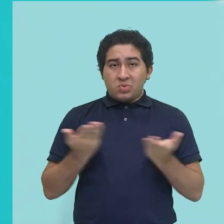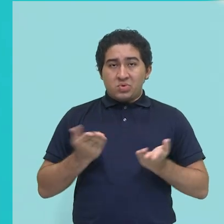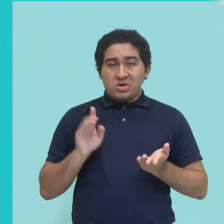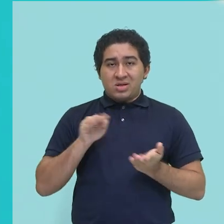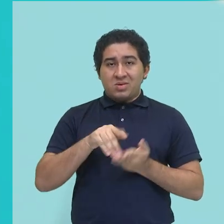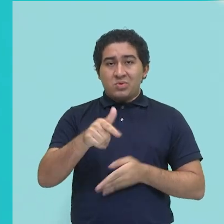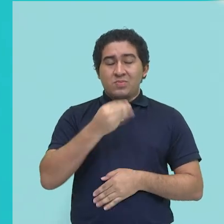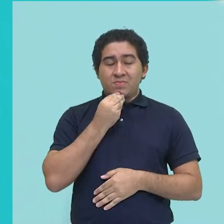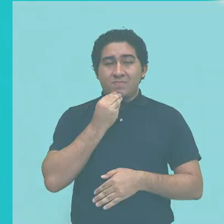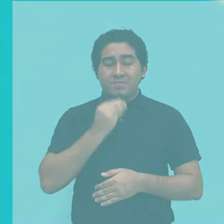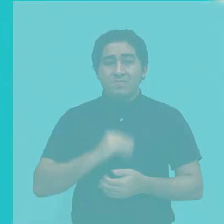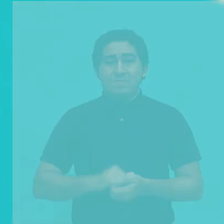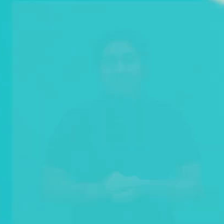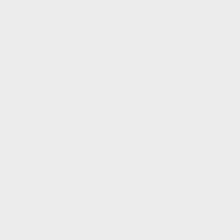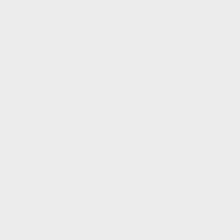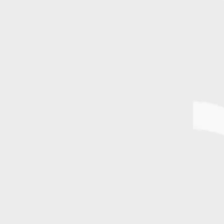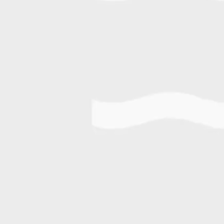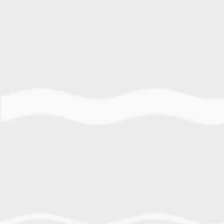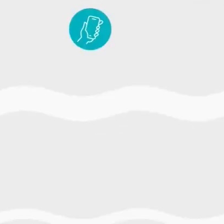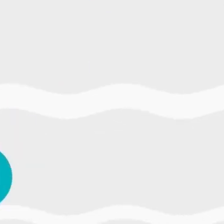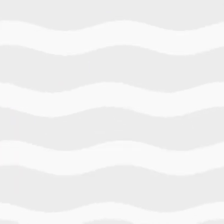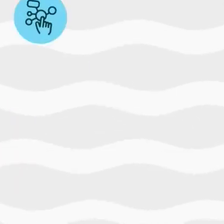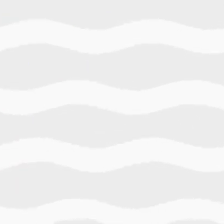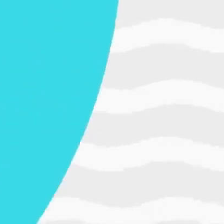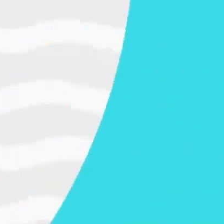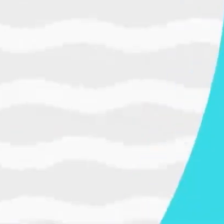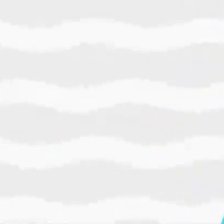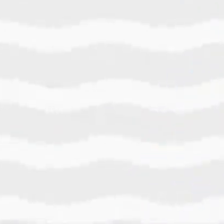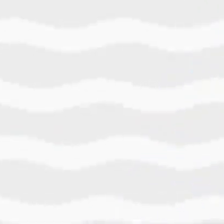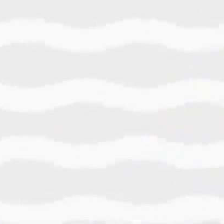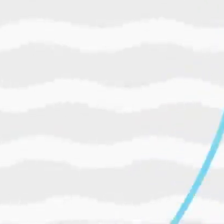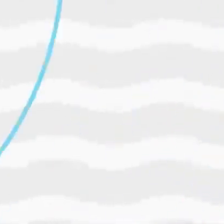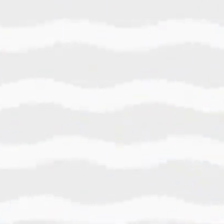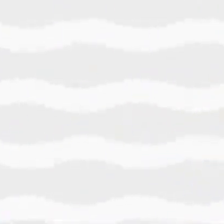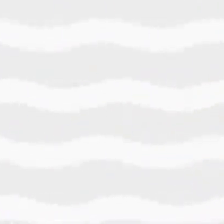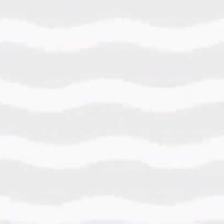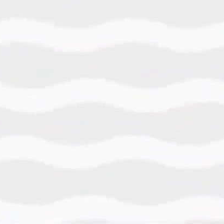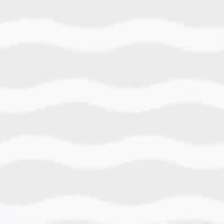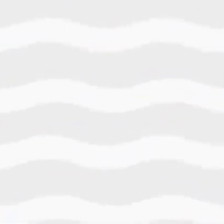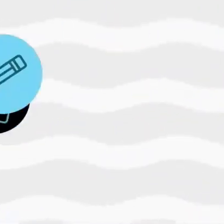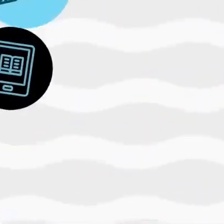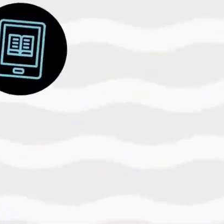a aula de hoje. A gente se vê numa próxima oportunidade.